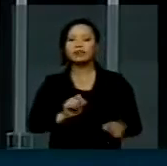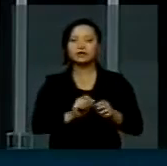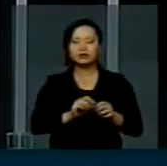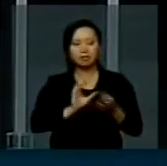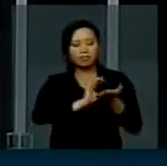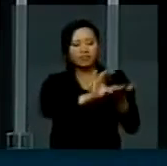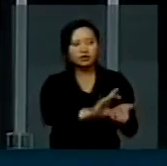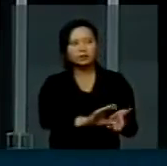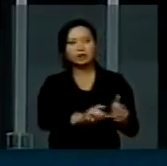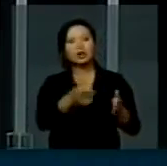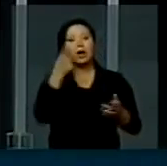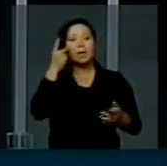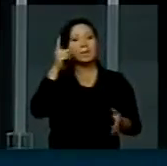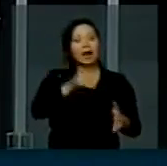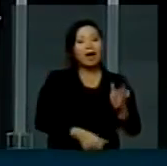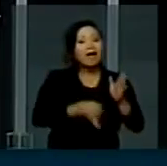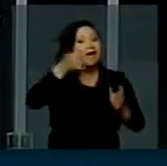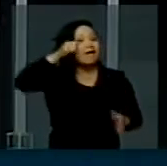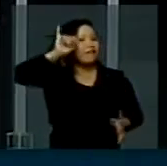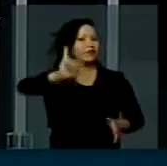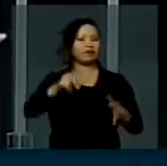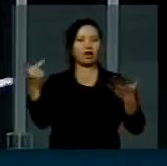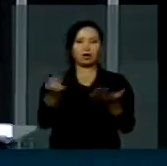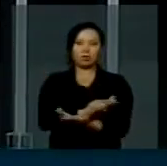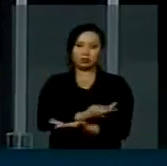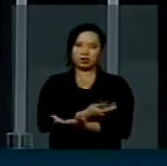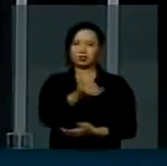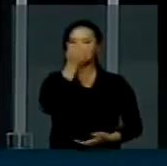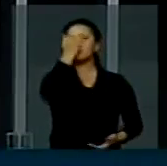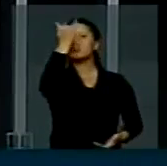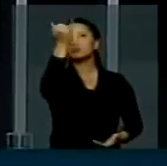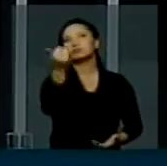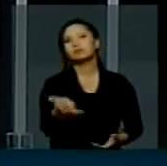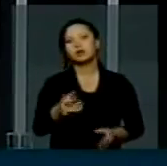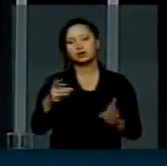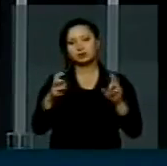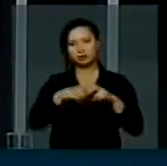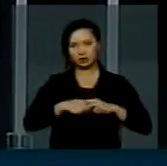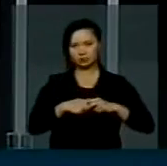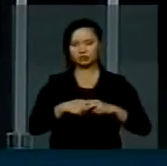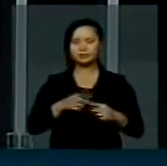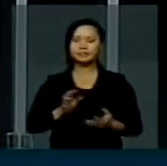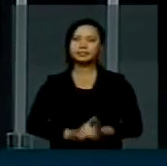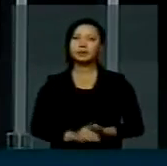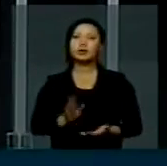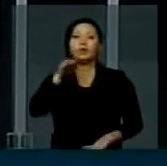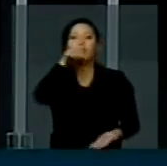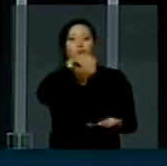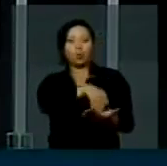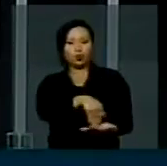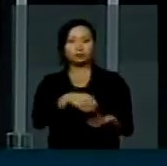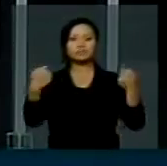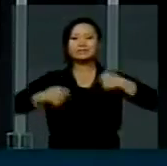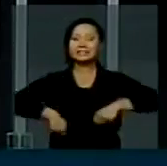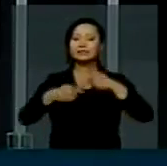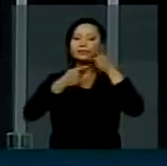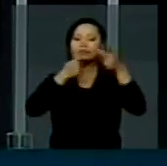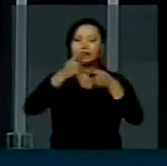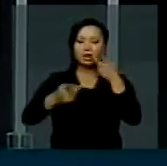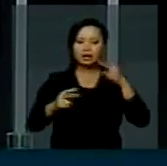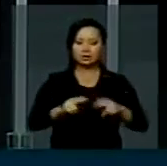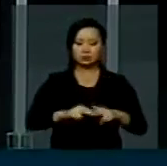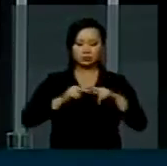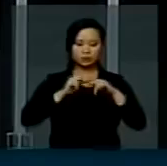investimentos preventivos. E, por último, ministro, eu não poderia aqui deixar de ressaltar a questão do